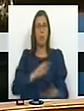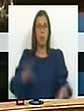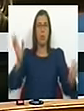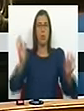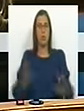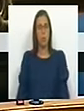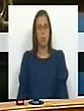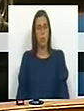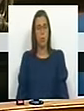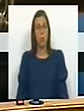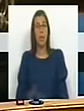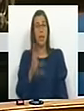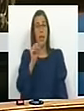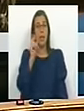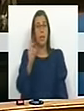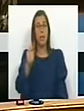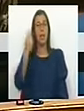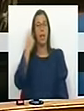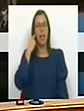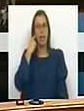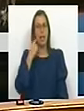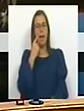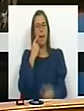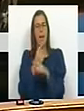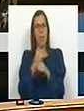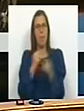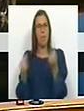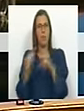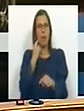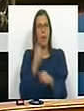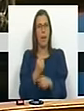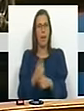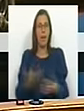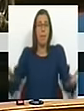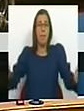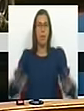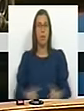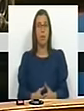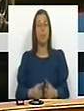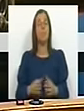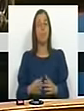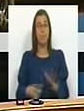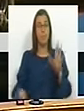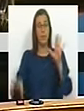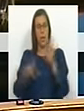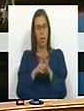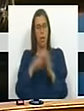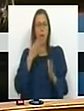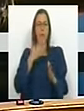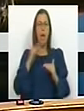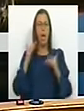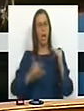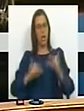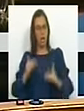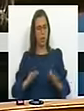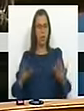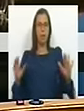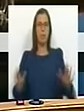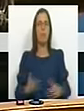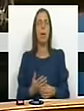senhores, devolvidos 10 anos, temos aqui a mesma discussão. Quando, após uma lei equilibrada, que